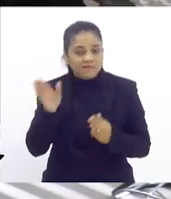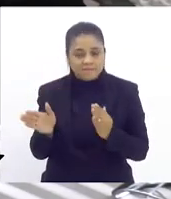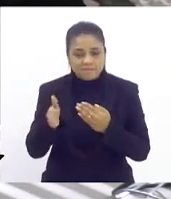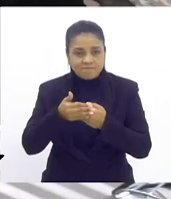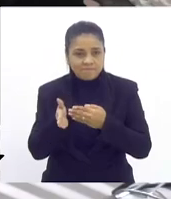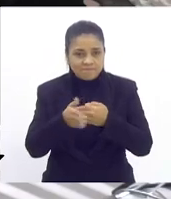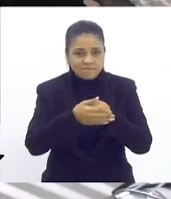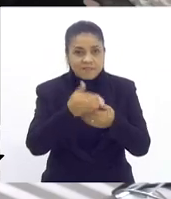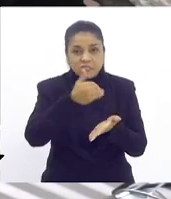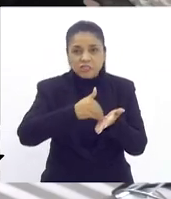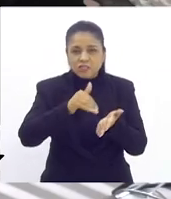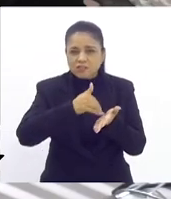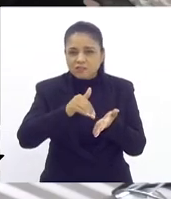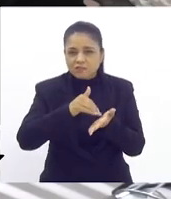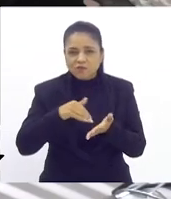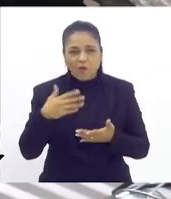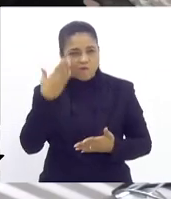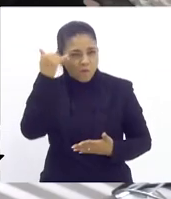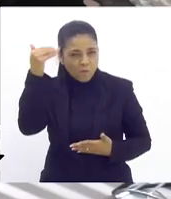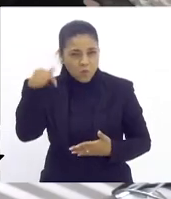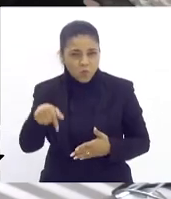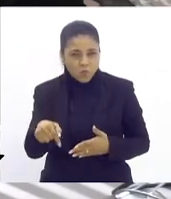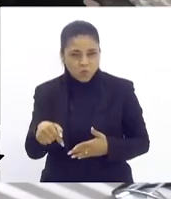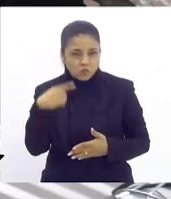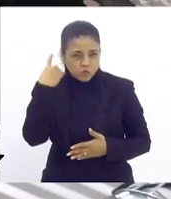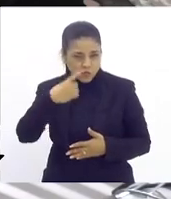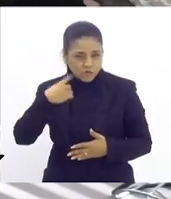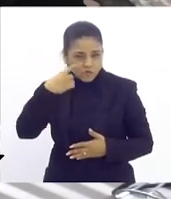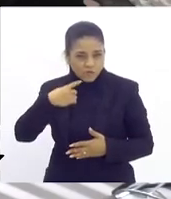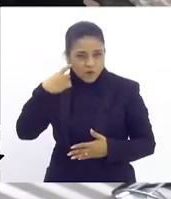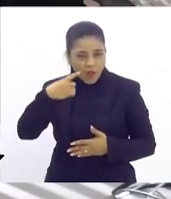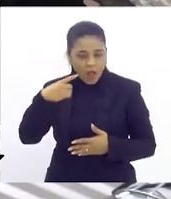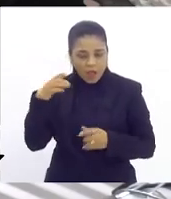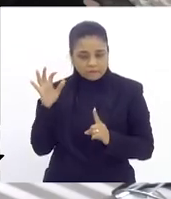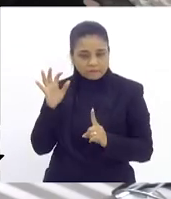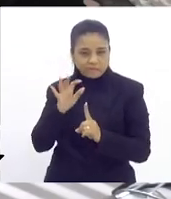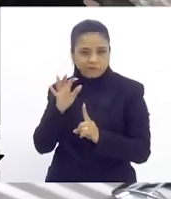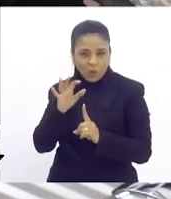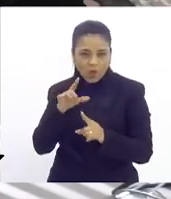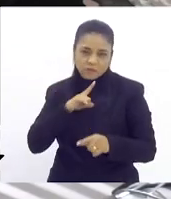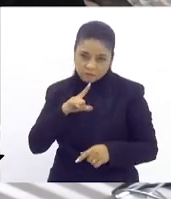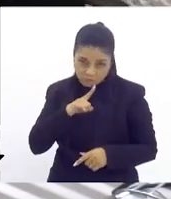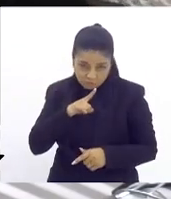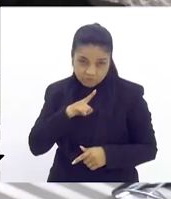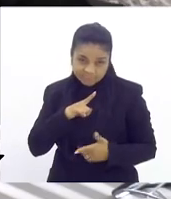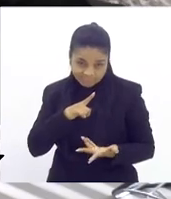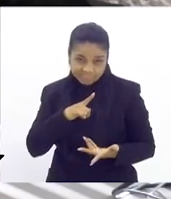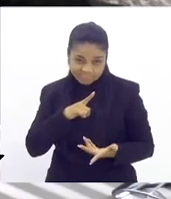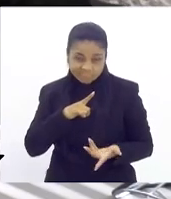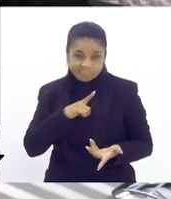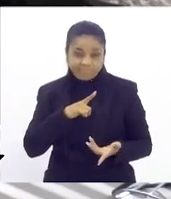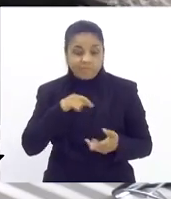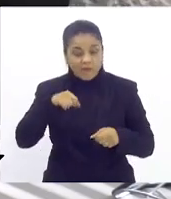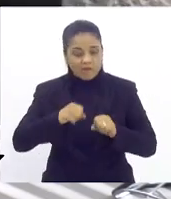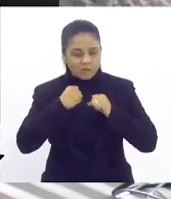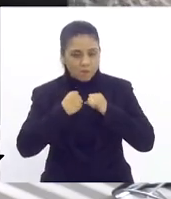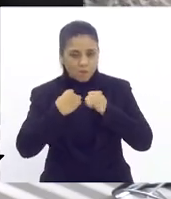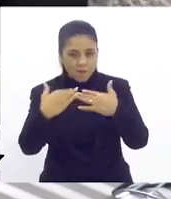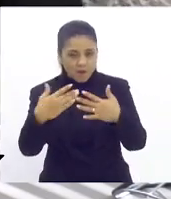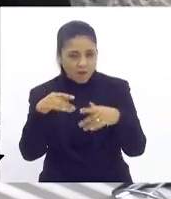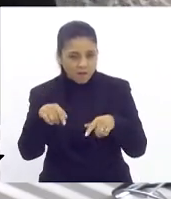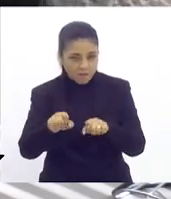famosos escritórios que tenham grandes influências isso não é só aquilo Parlamento